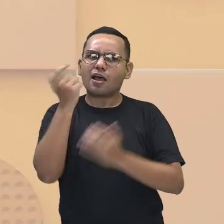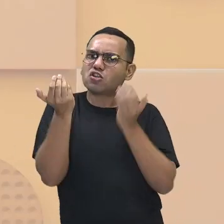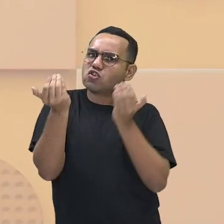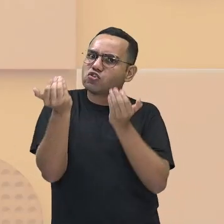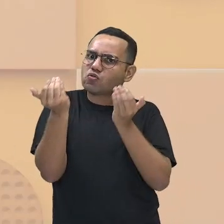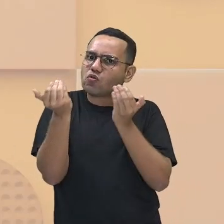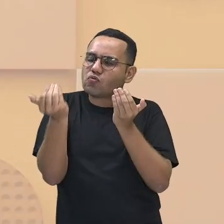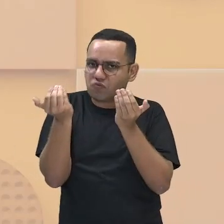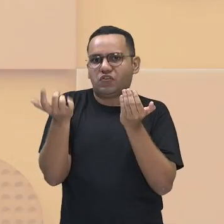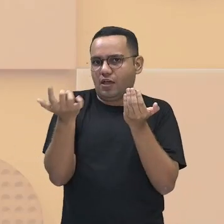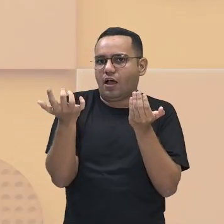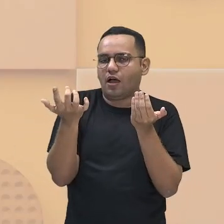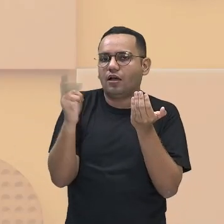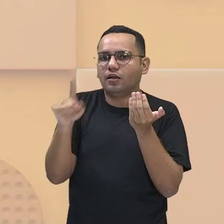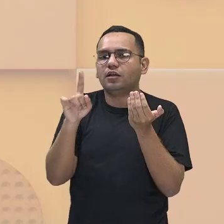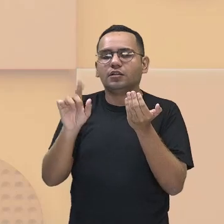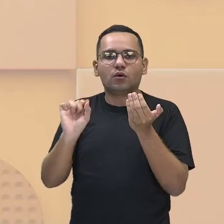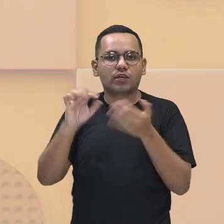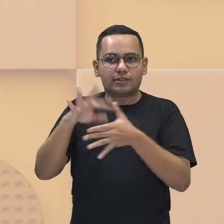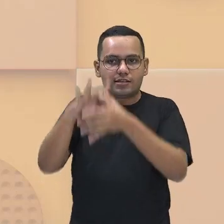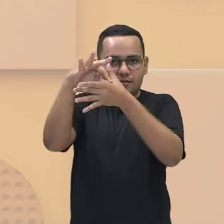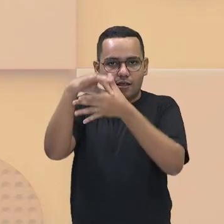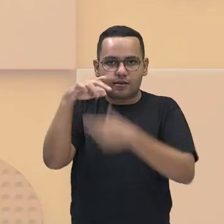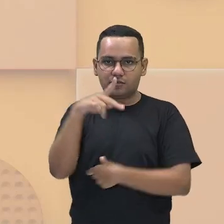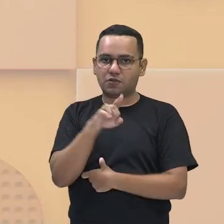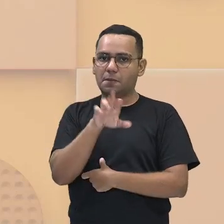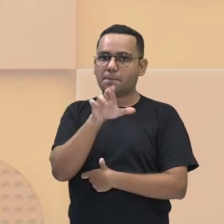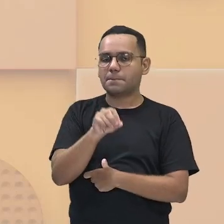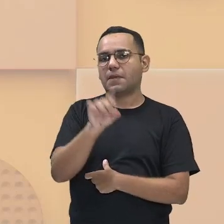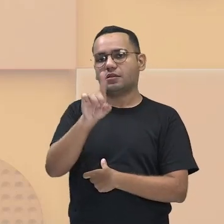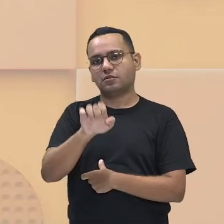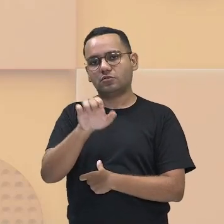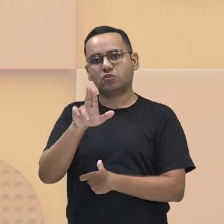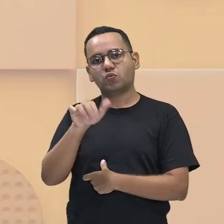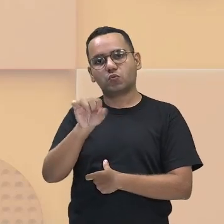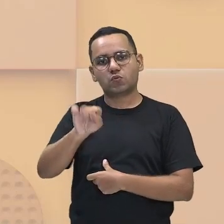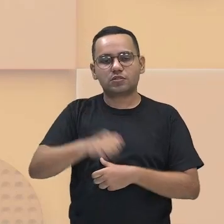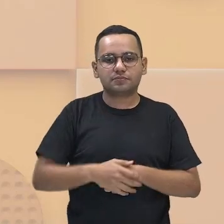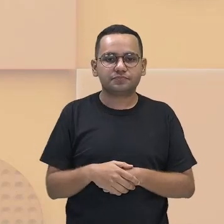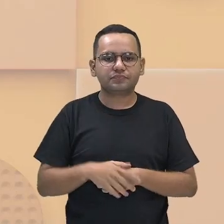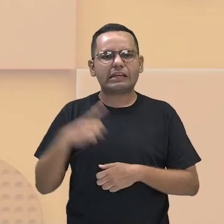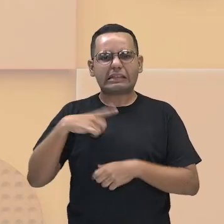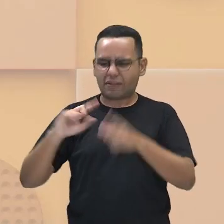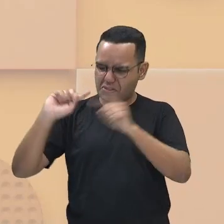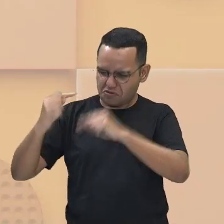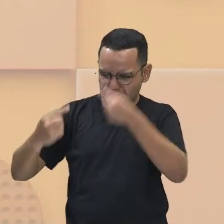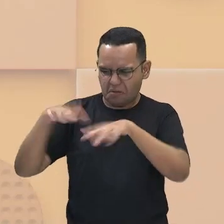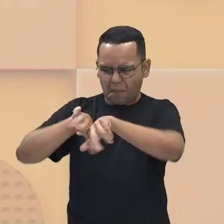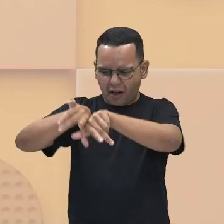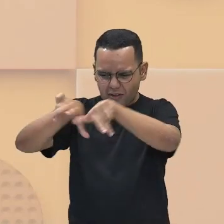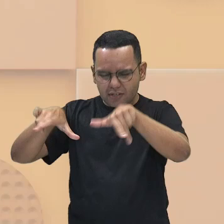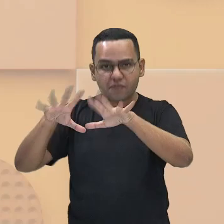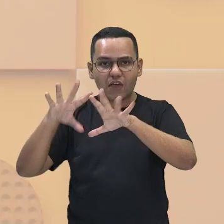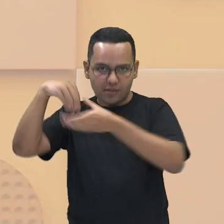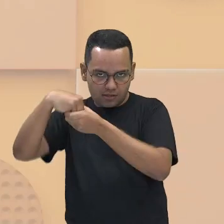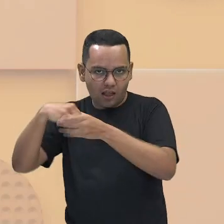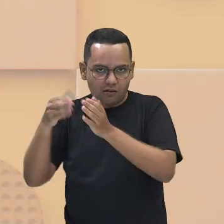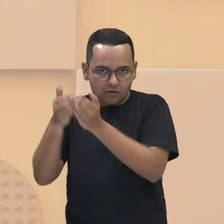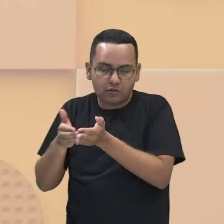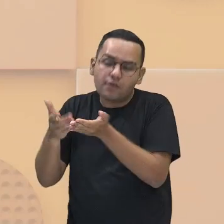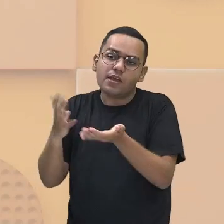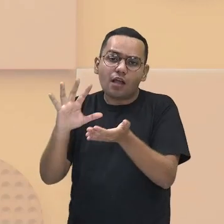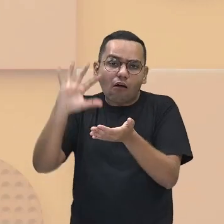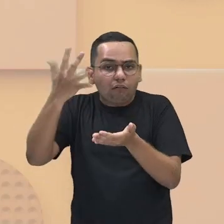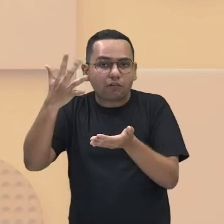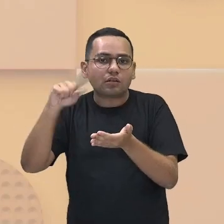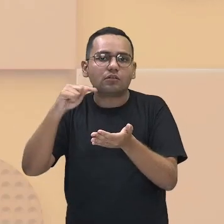Isso acabou ali gerando toda uma confusão dentro daquele navio, ocasionando ali a morte de Pedro de Úrsula,